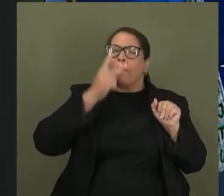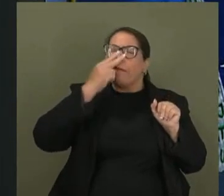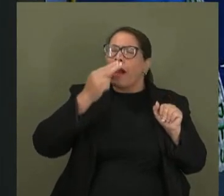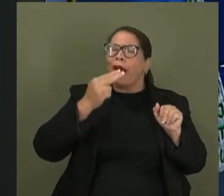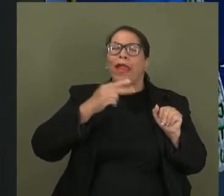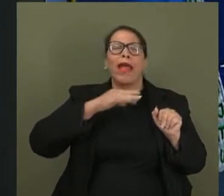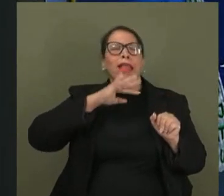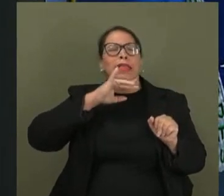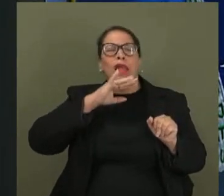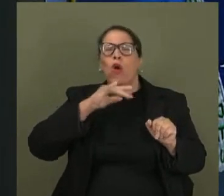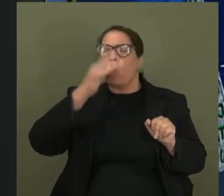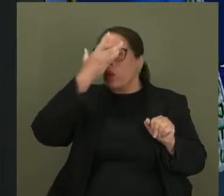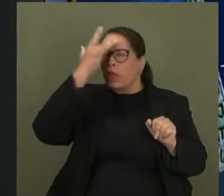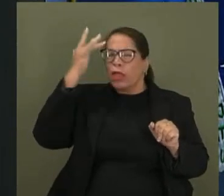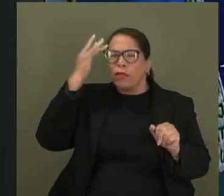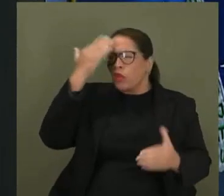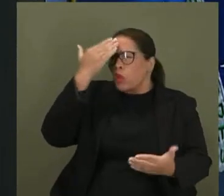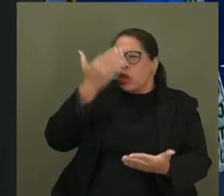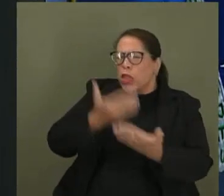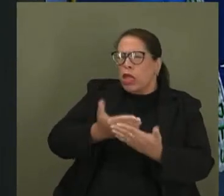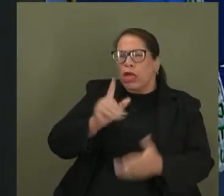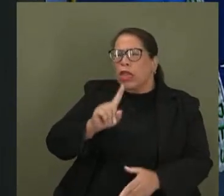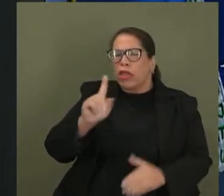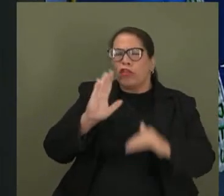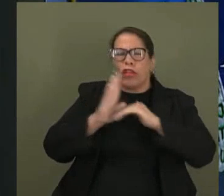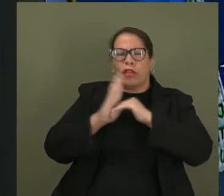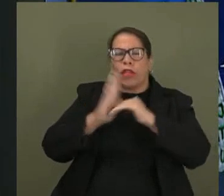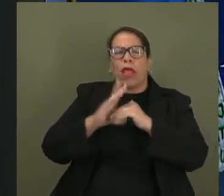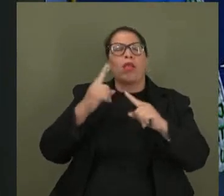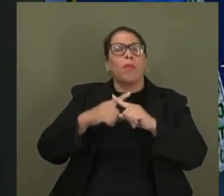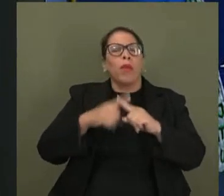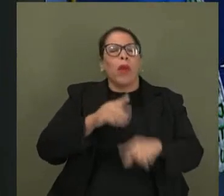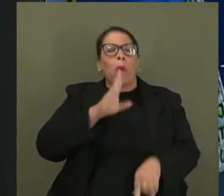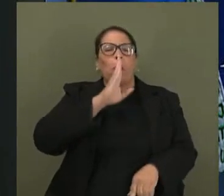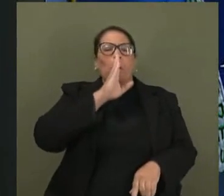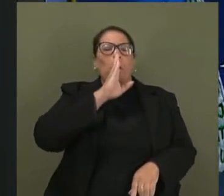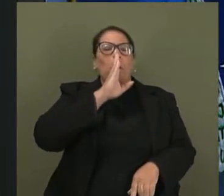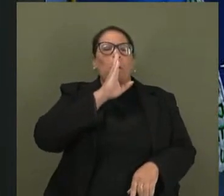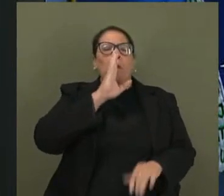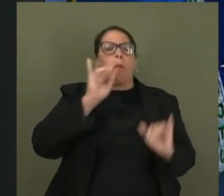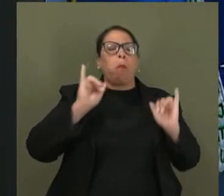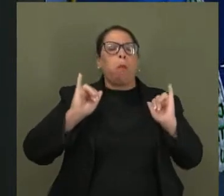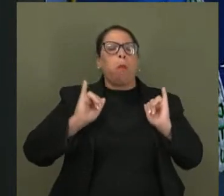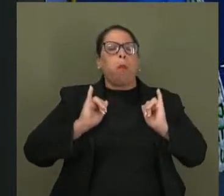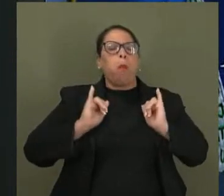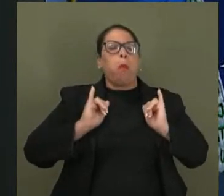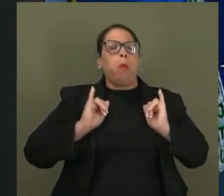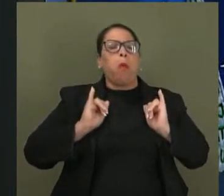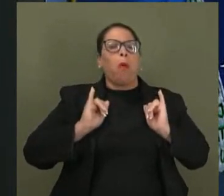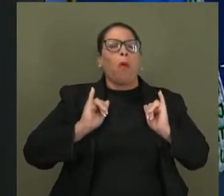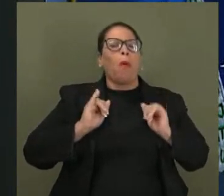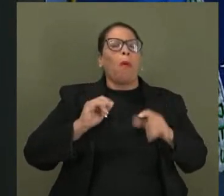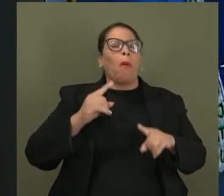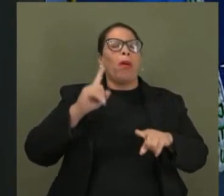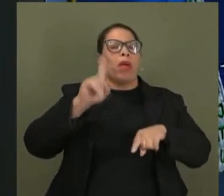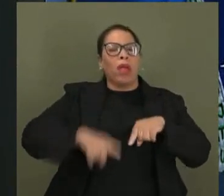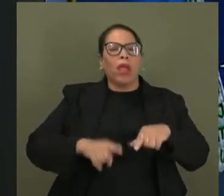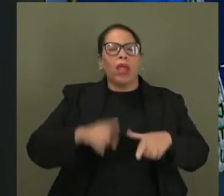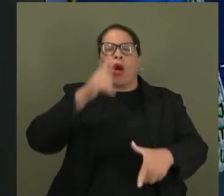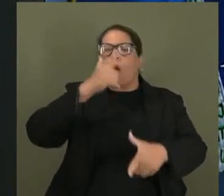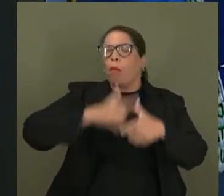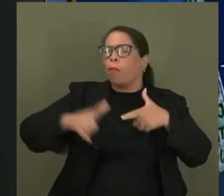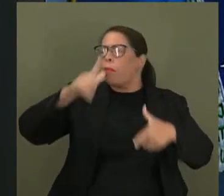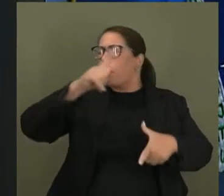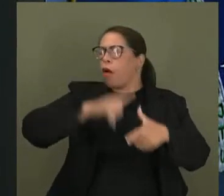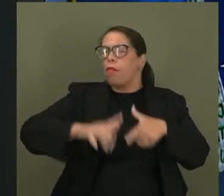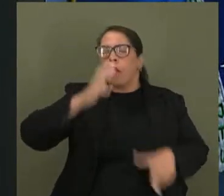em virtude de sua deliberada omissão diante de uma das mais agudas crises